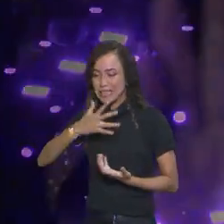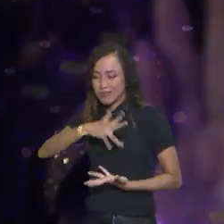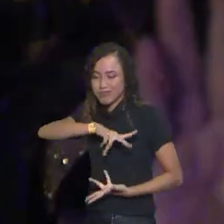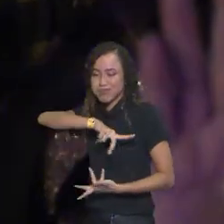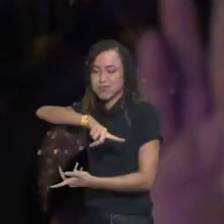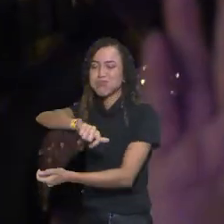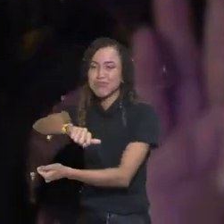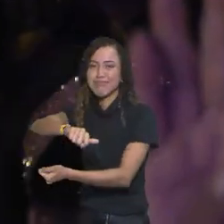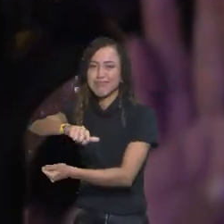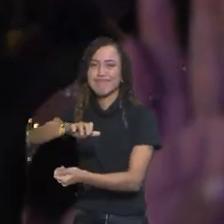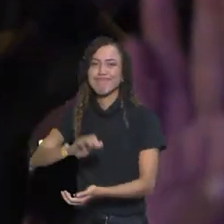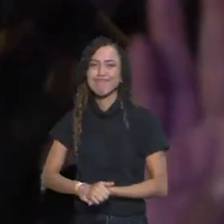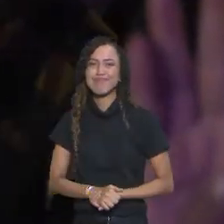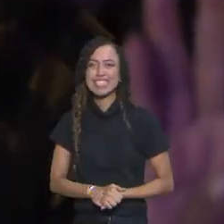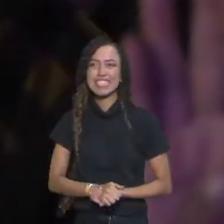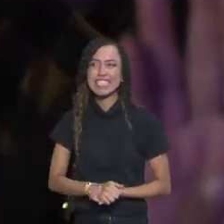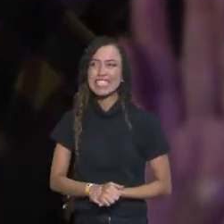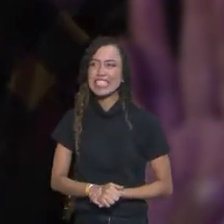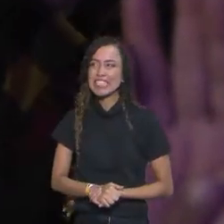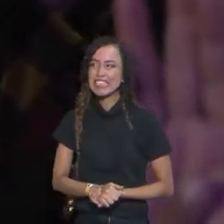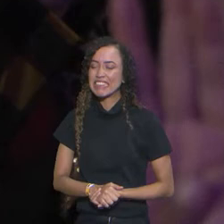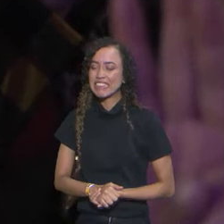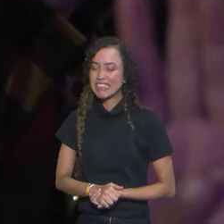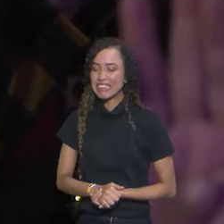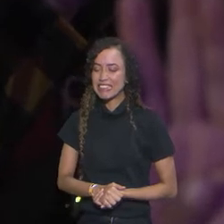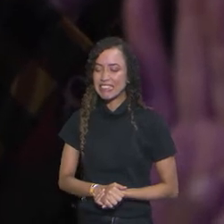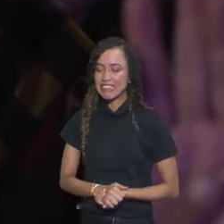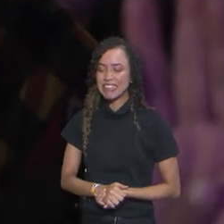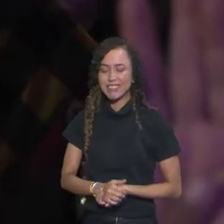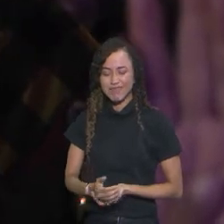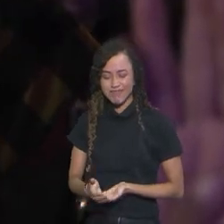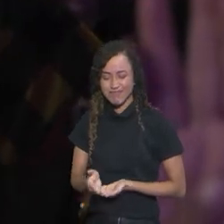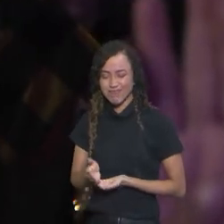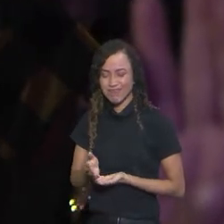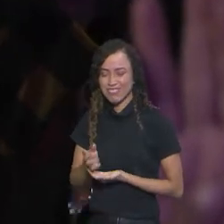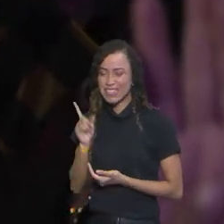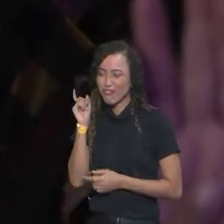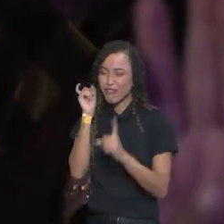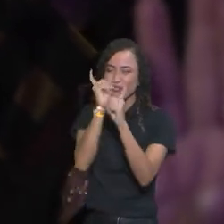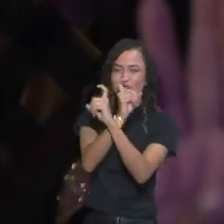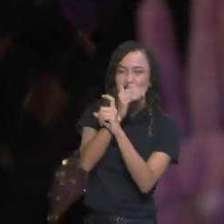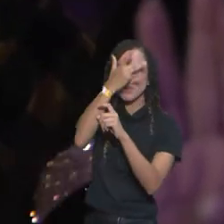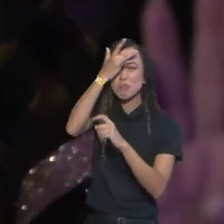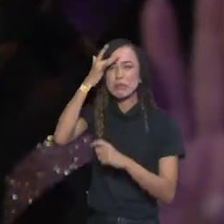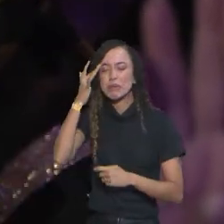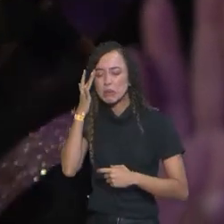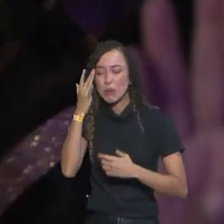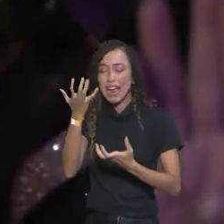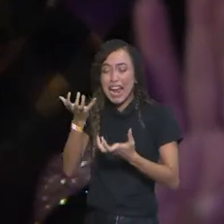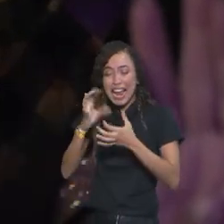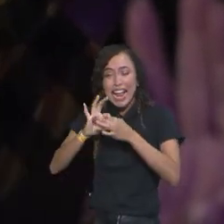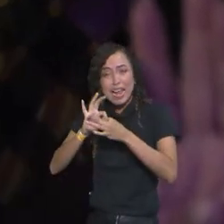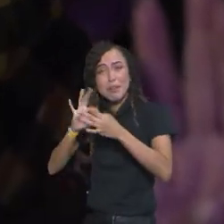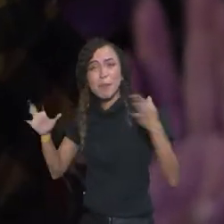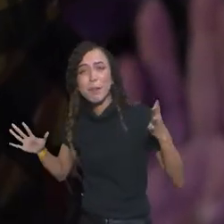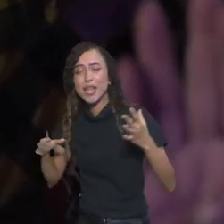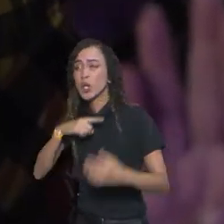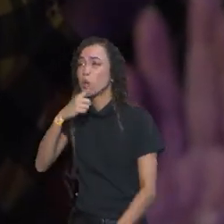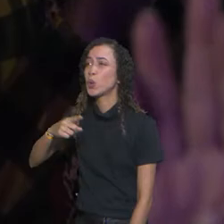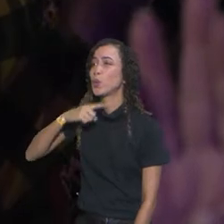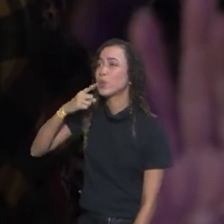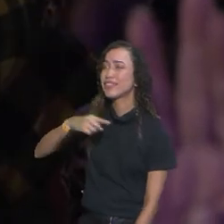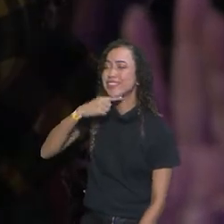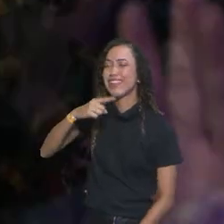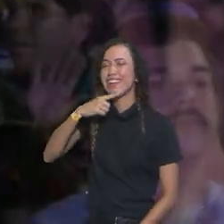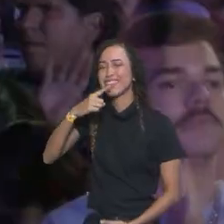a humanidade senhor tem entrado e não tem dado trégua assim muitas pessoas querem se livrar querem se